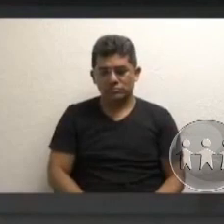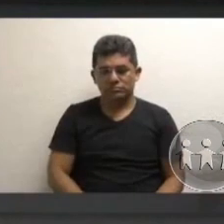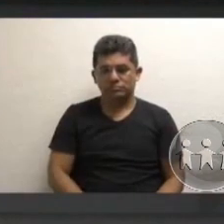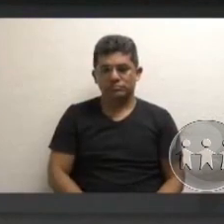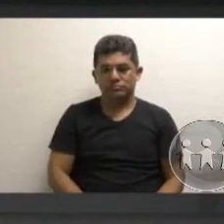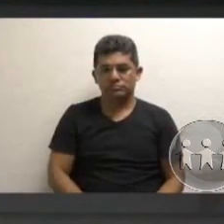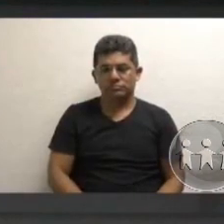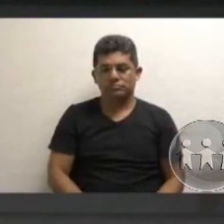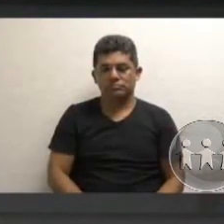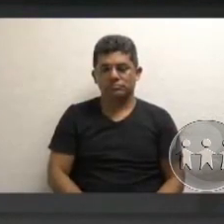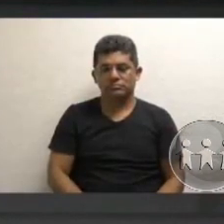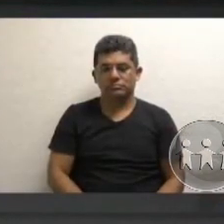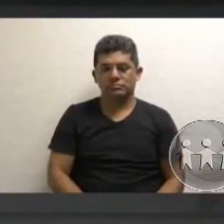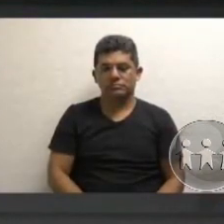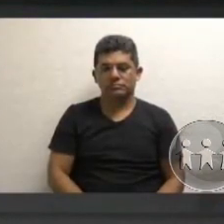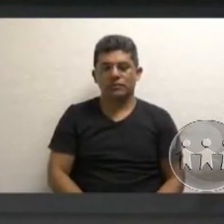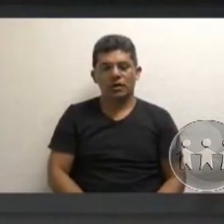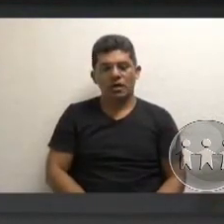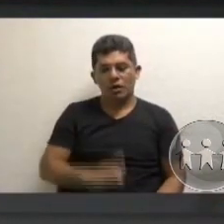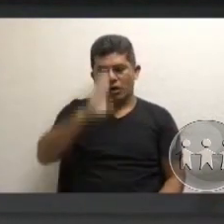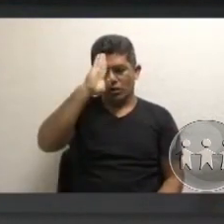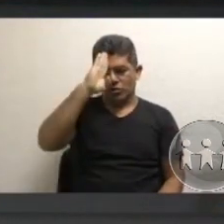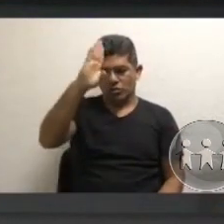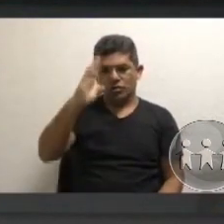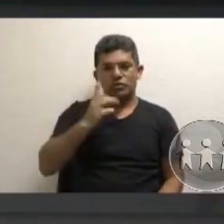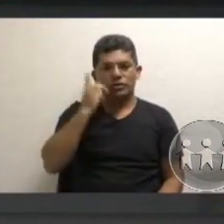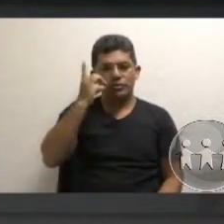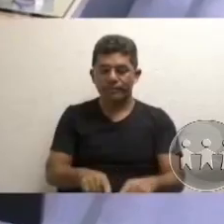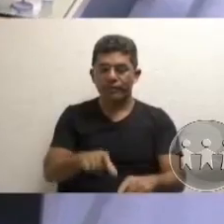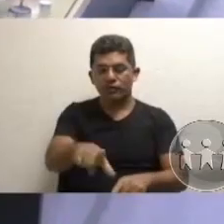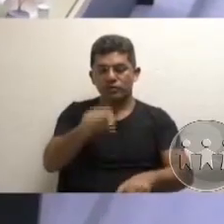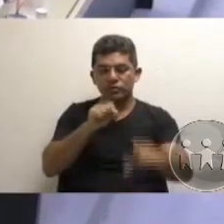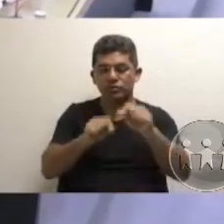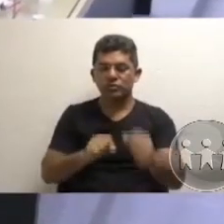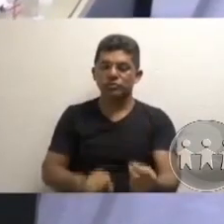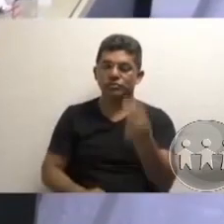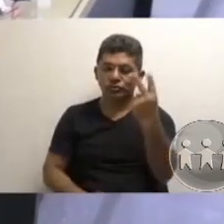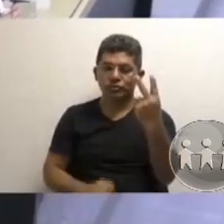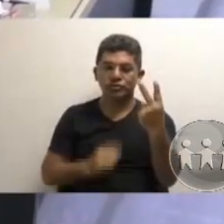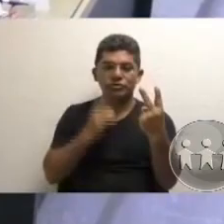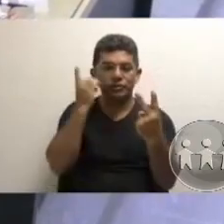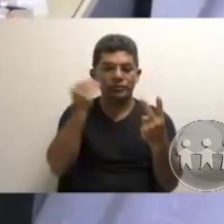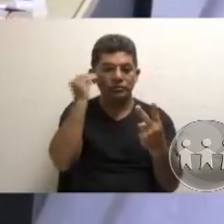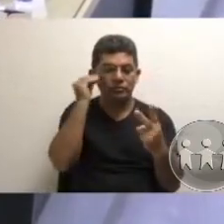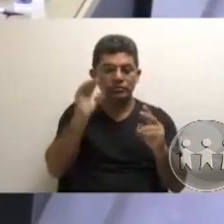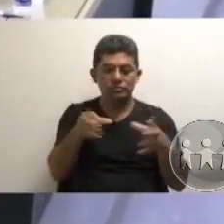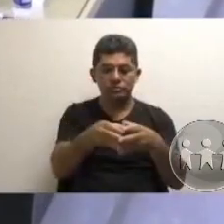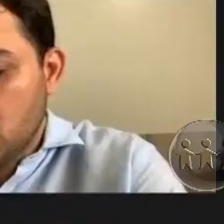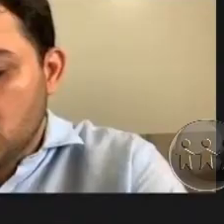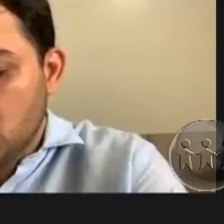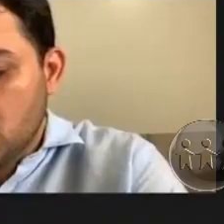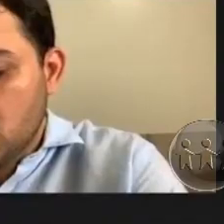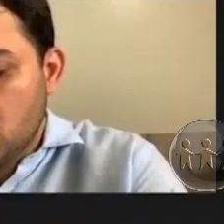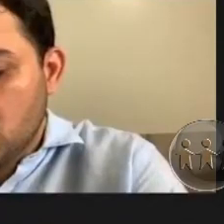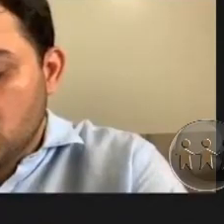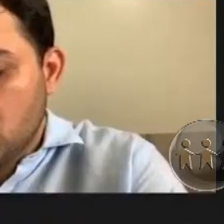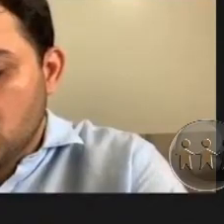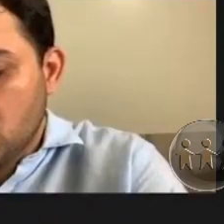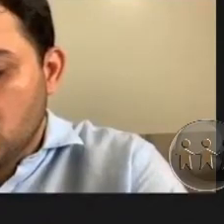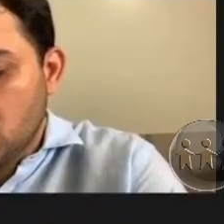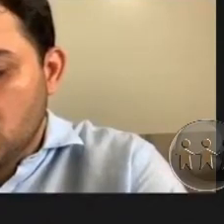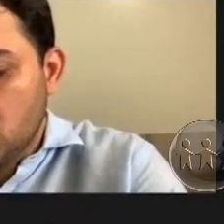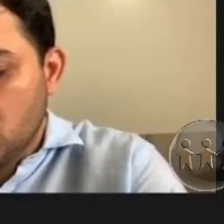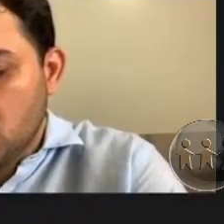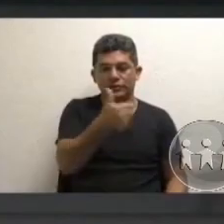impeachment voltou a ser discutido em plenário em uma sessão híbrida, com alguns parlamentares presentes na casa e outros via